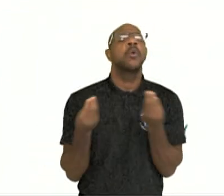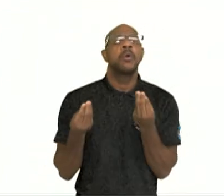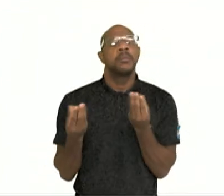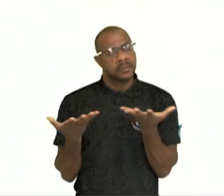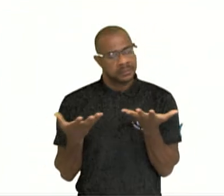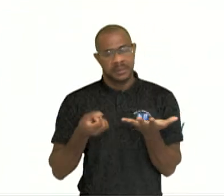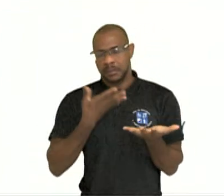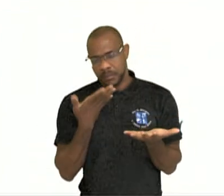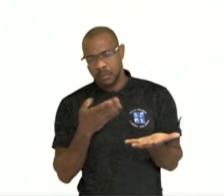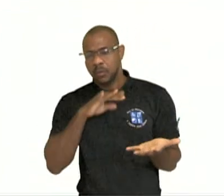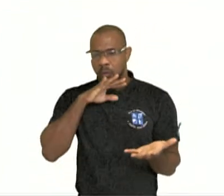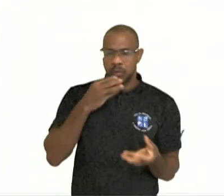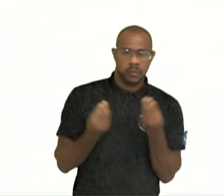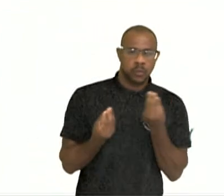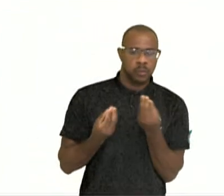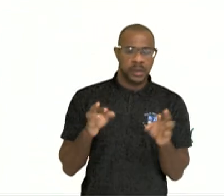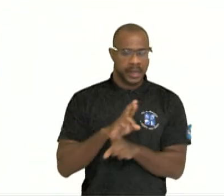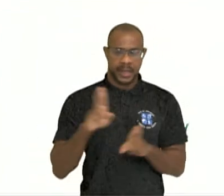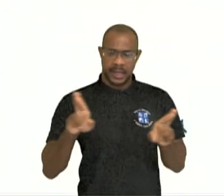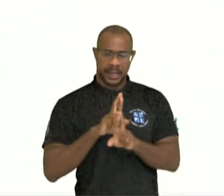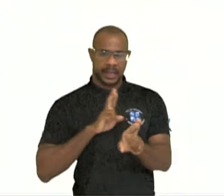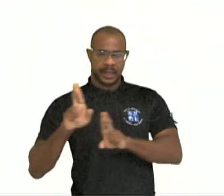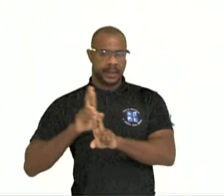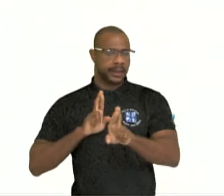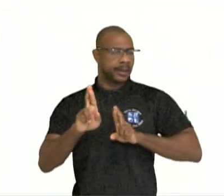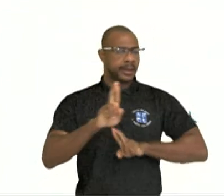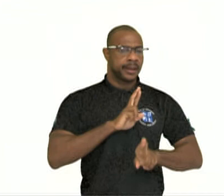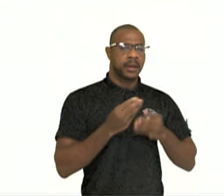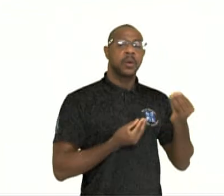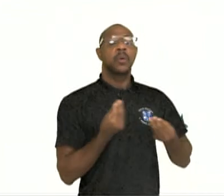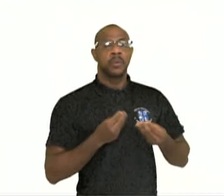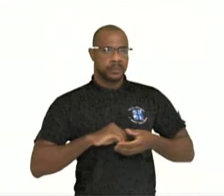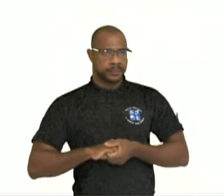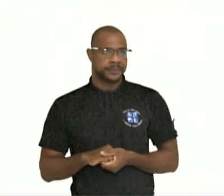vocês vão, como que é a sua relação lá com os colegas da escola?